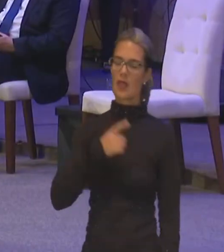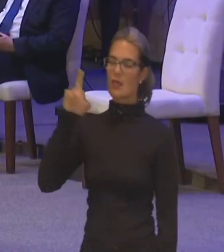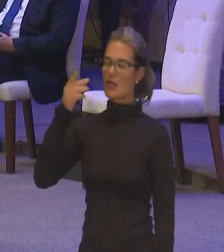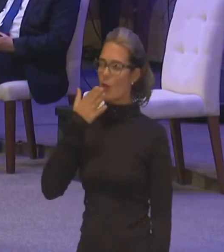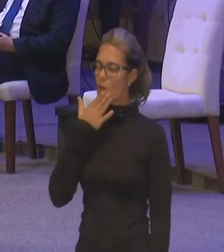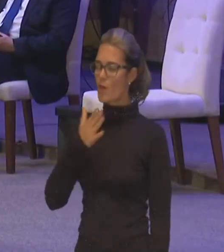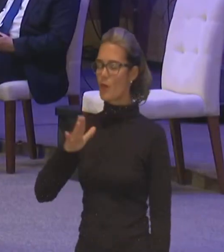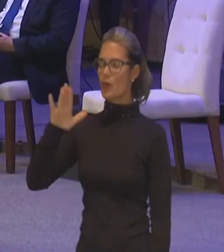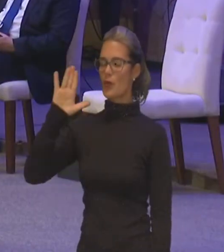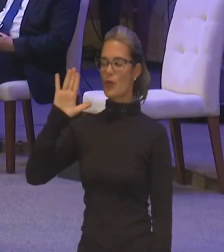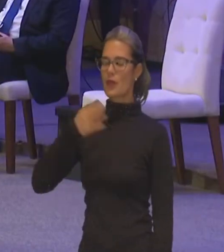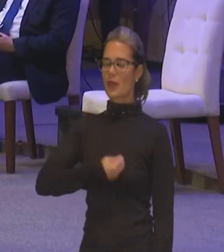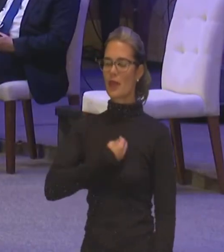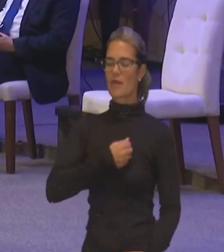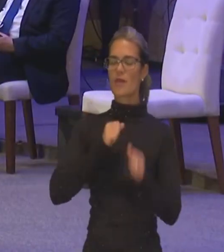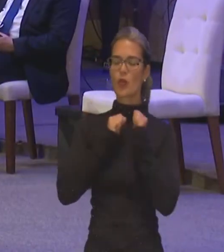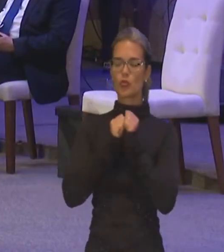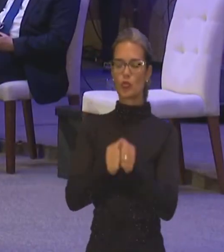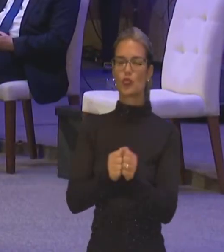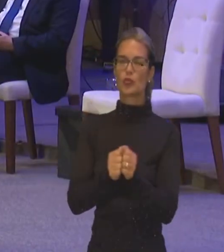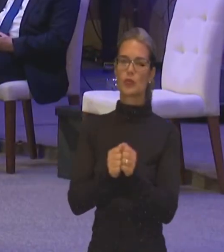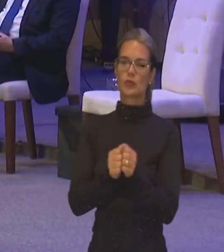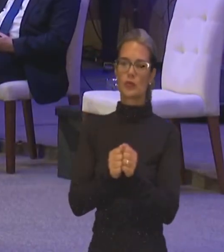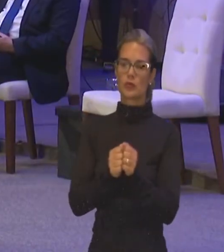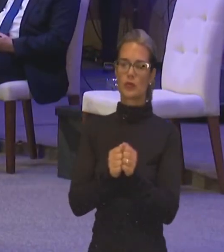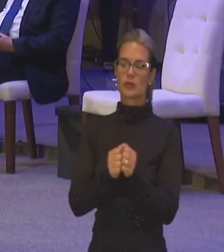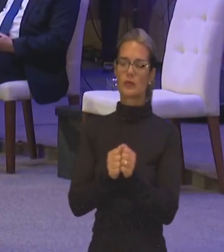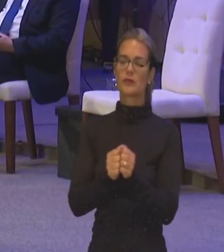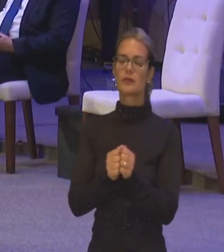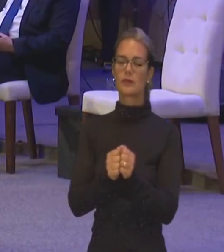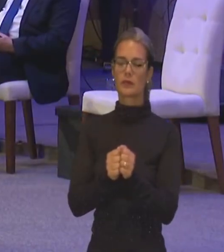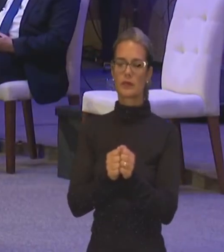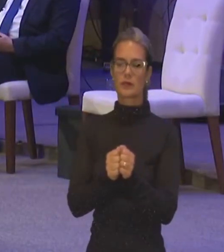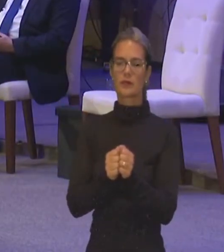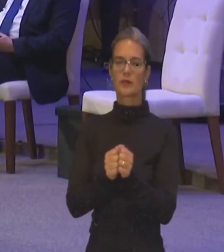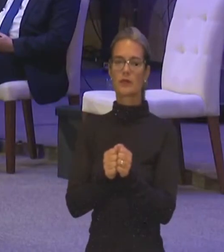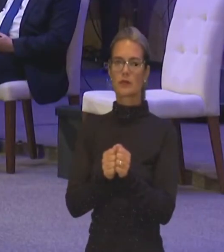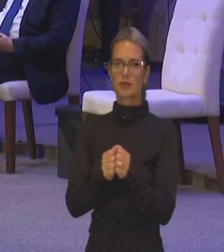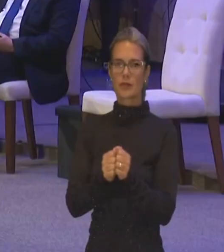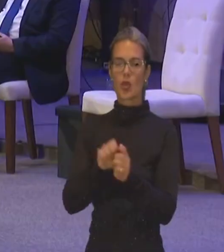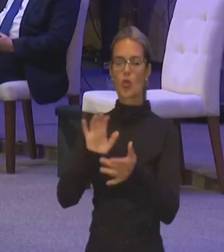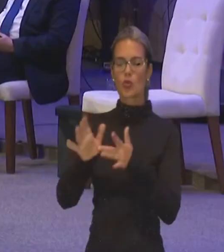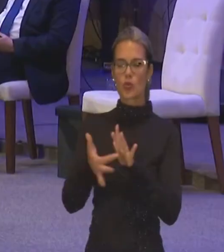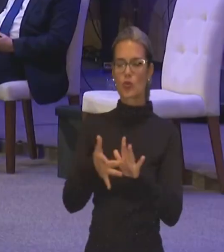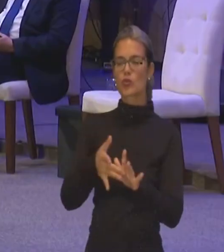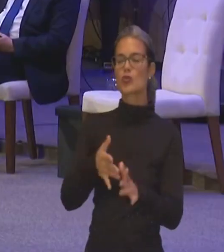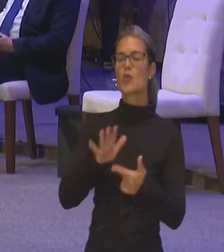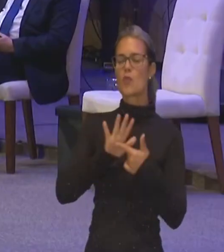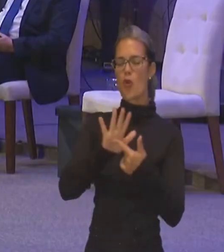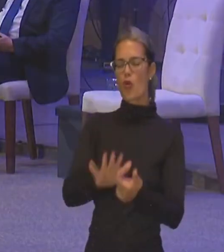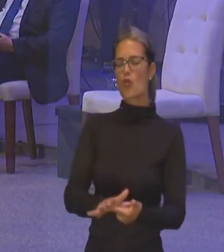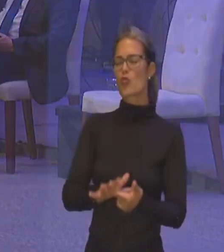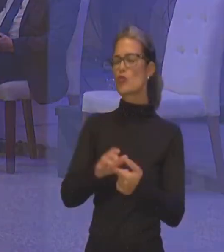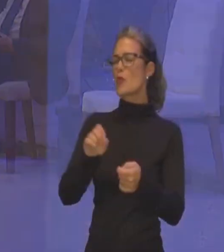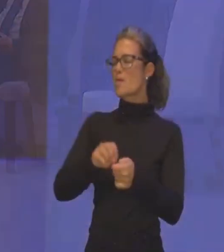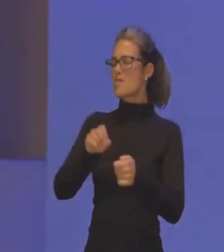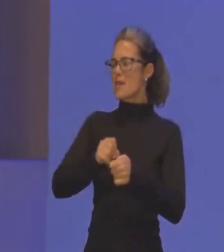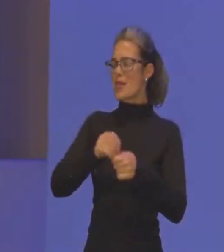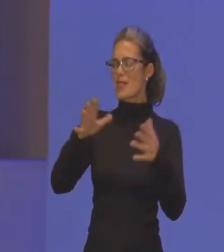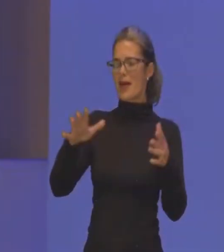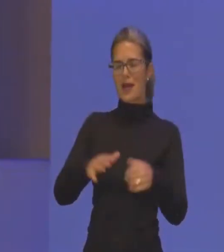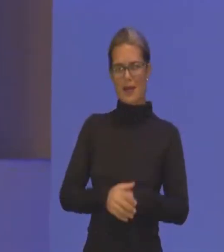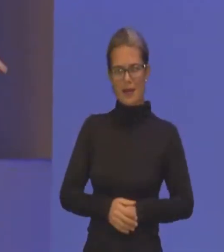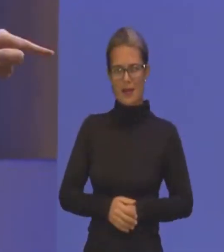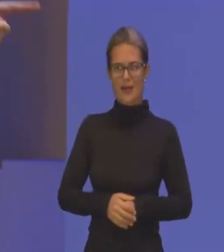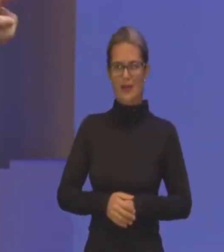que viveu entre elas, que foi testado, provado, que demonstrou sinais e maravilhas, que foi morto